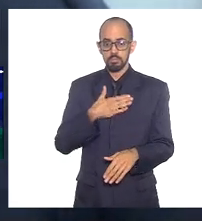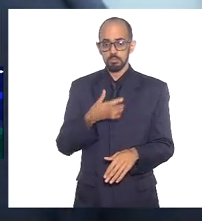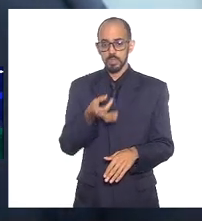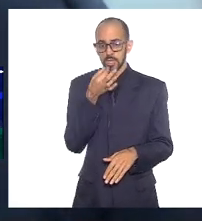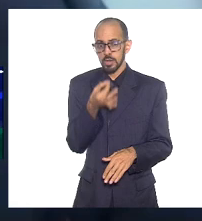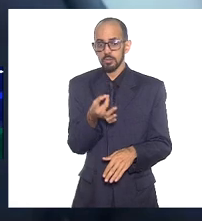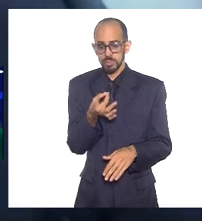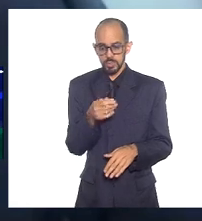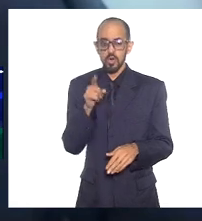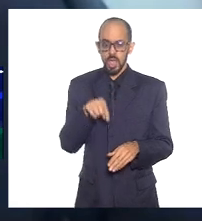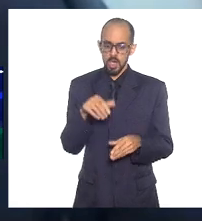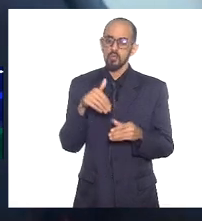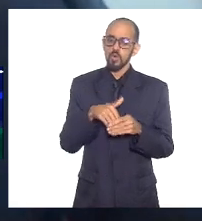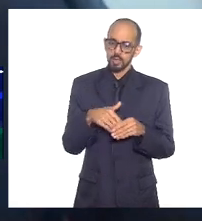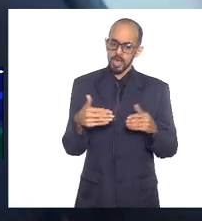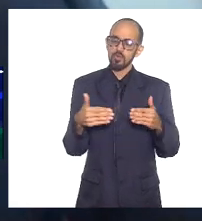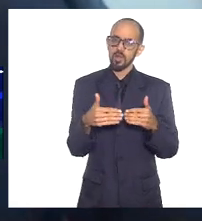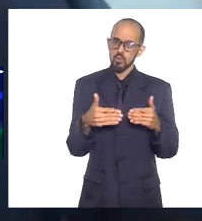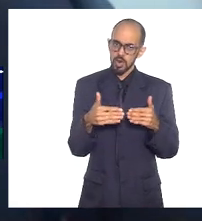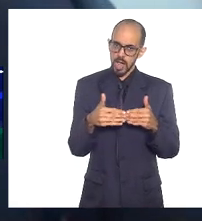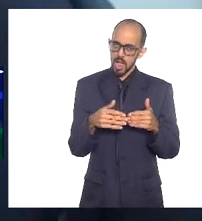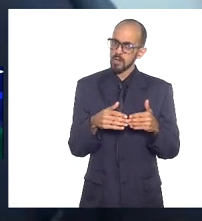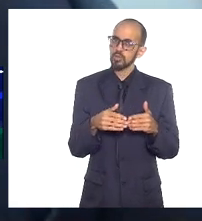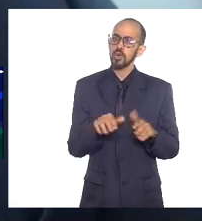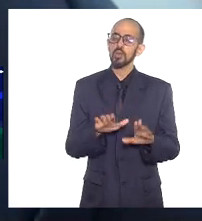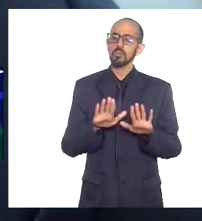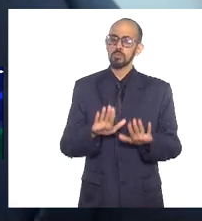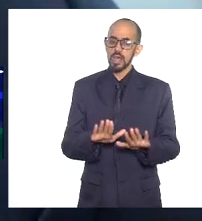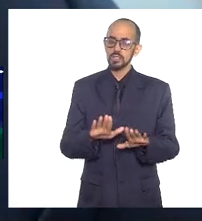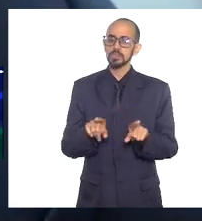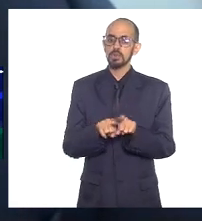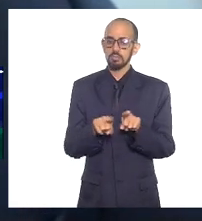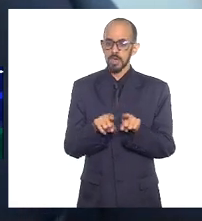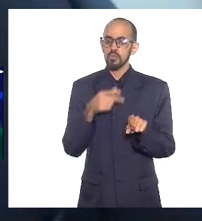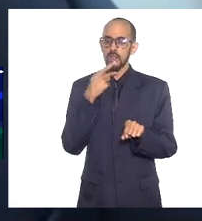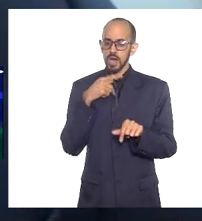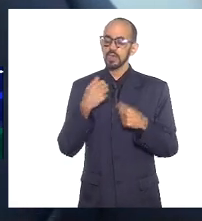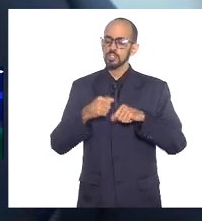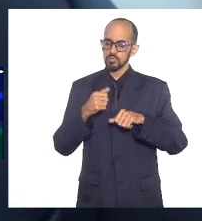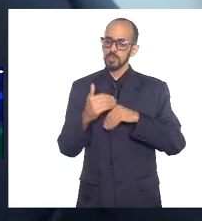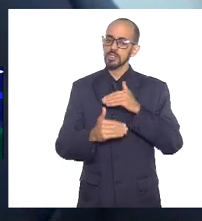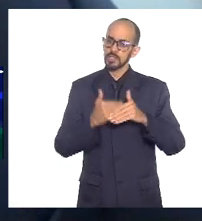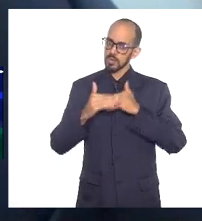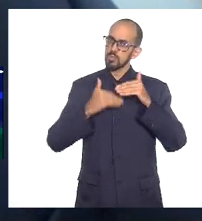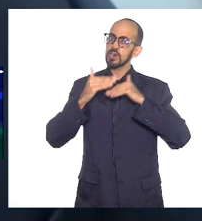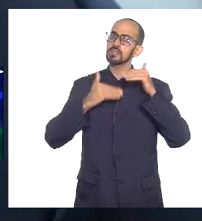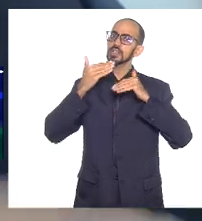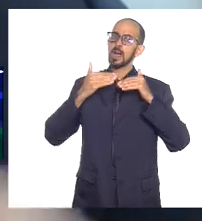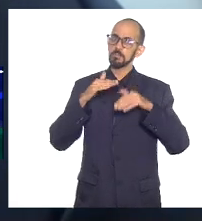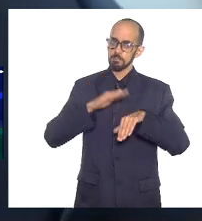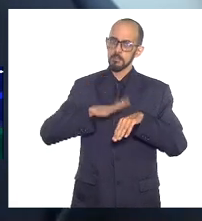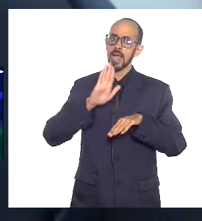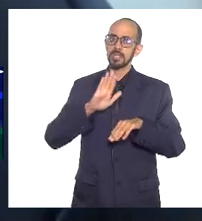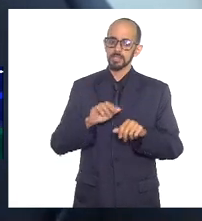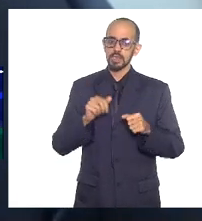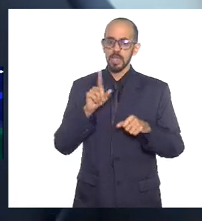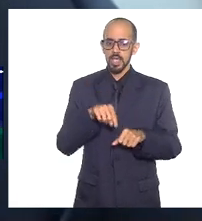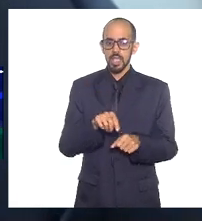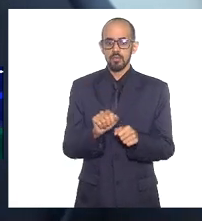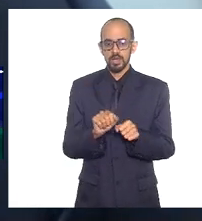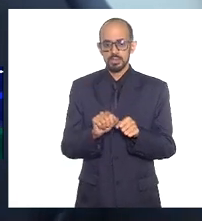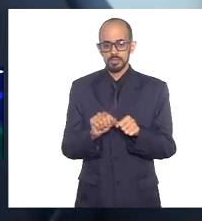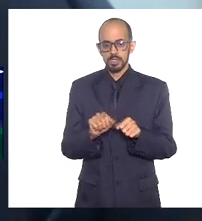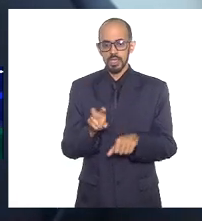é votar favorável com o projeto do deputado Sérgio Fernandes, mas dizer que a gente precisa ir além, a gente precisa botar as guardas municipais,